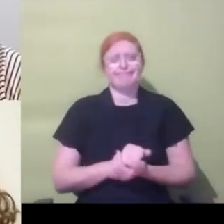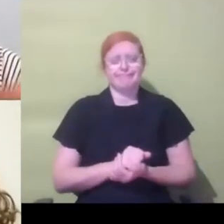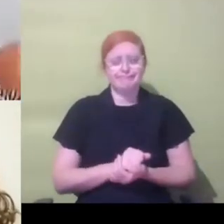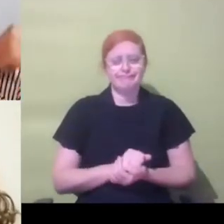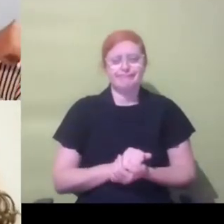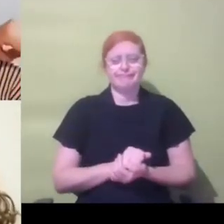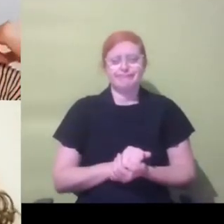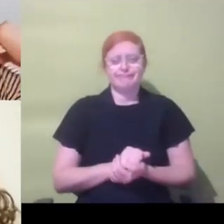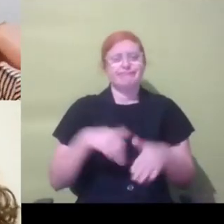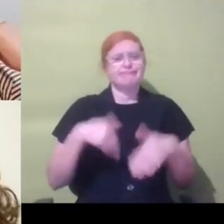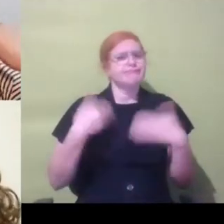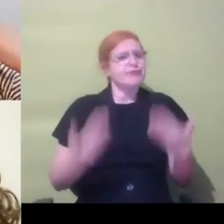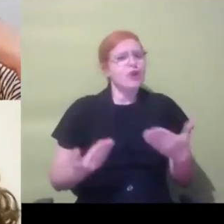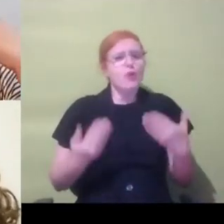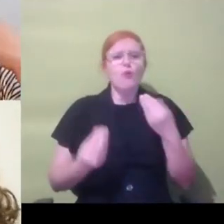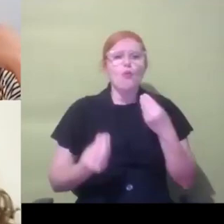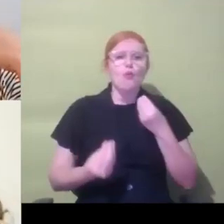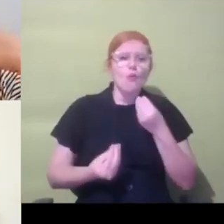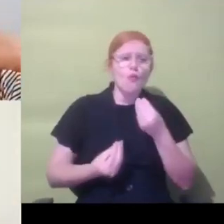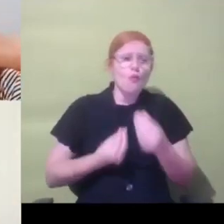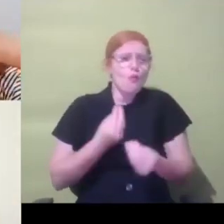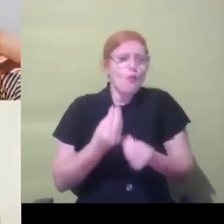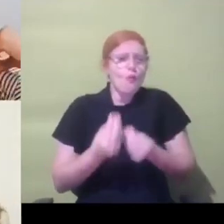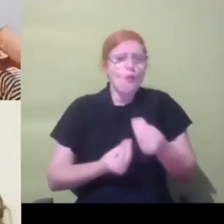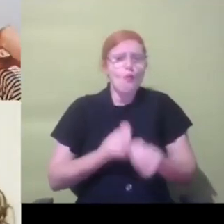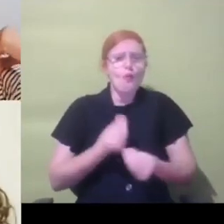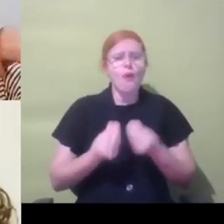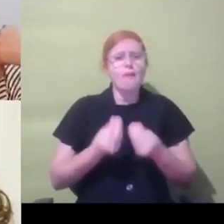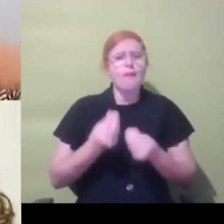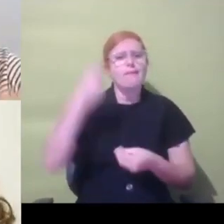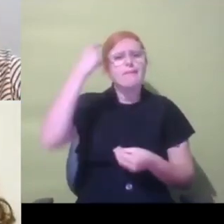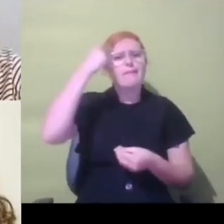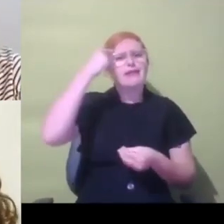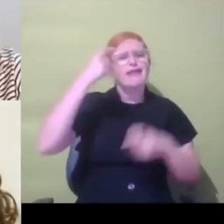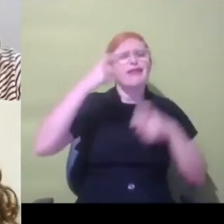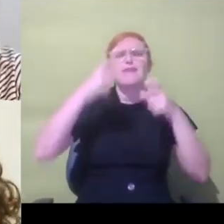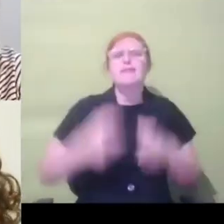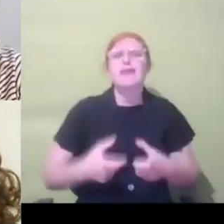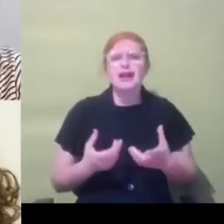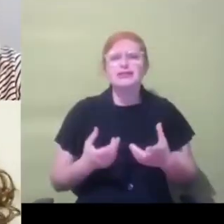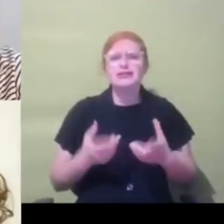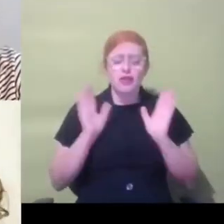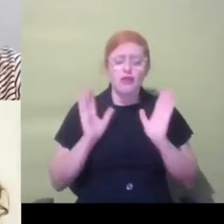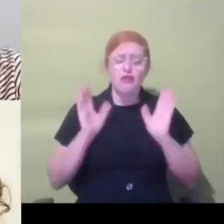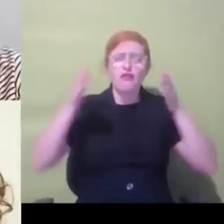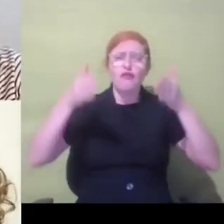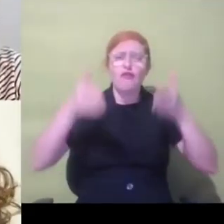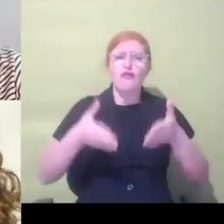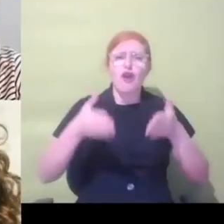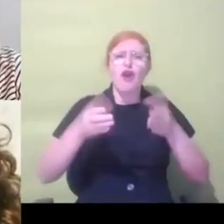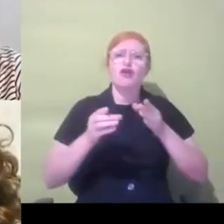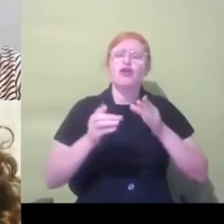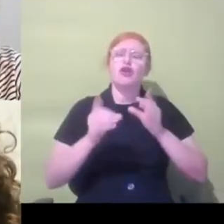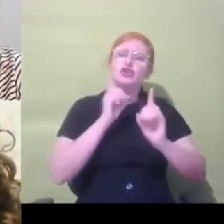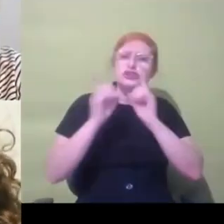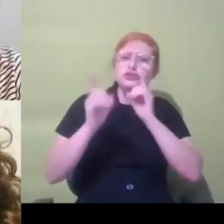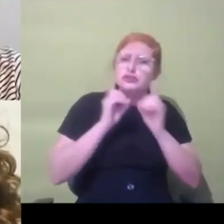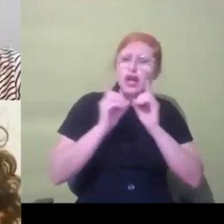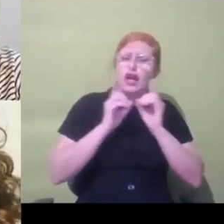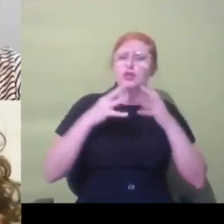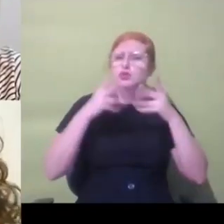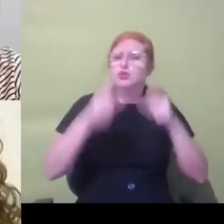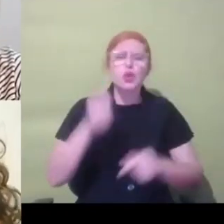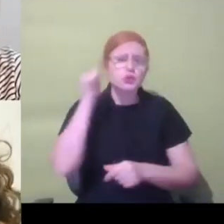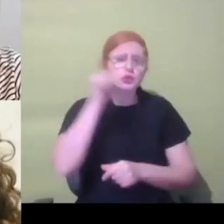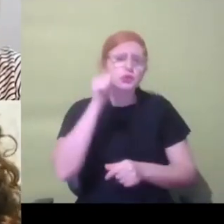isso. E aí, sei lá, como pensar esse espaço, sabe? Voltado para o diálogo com todas